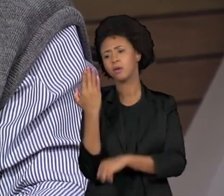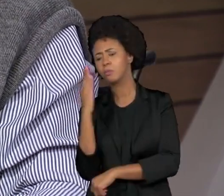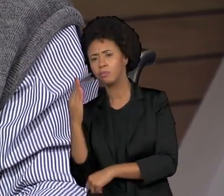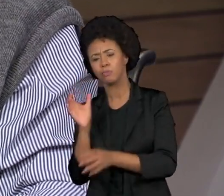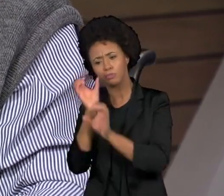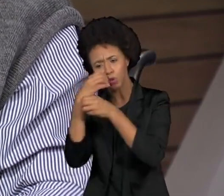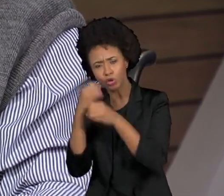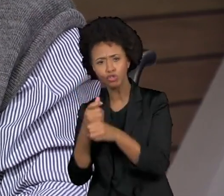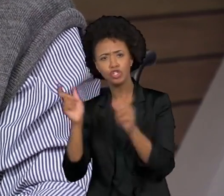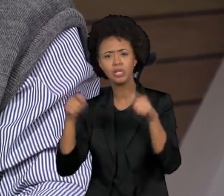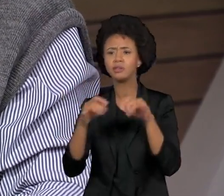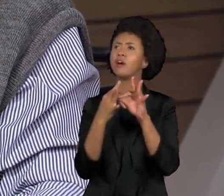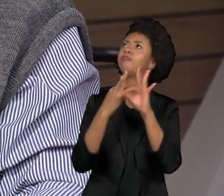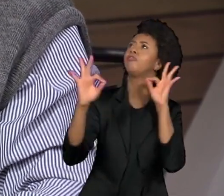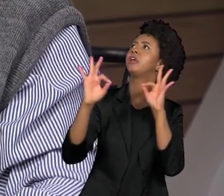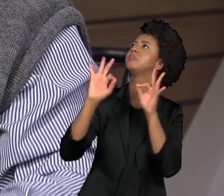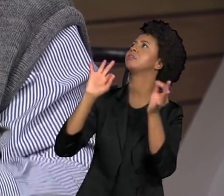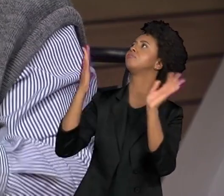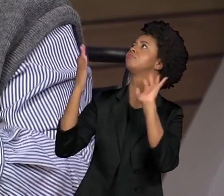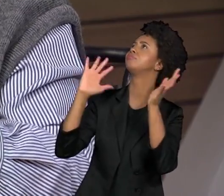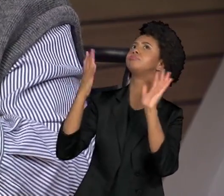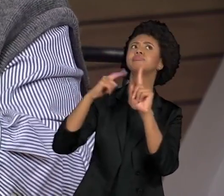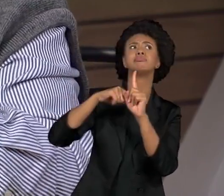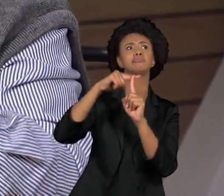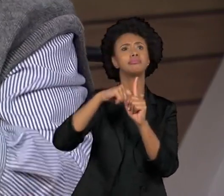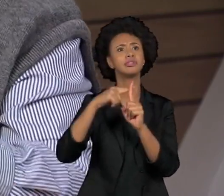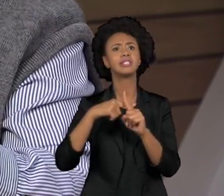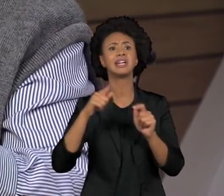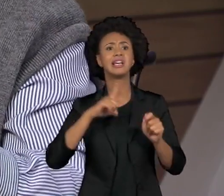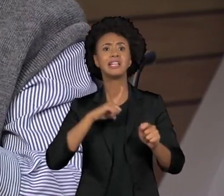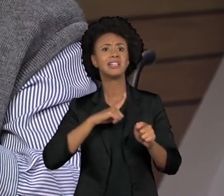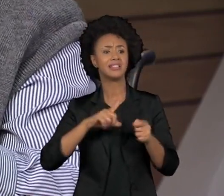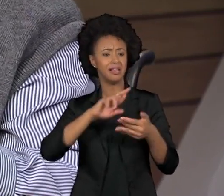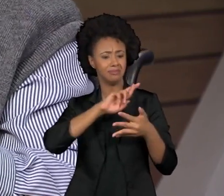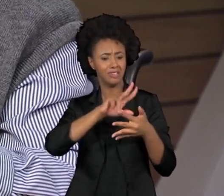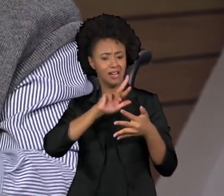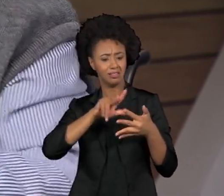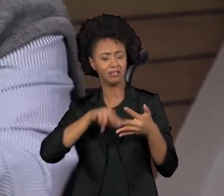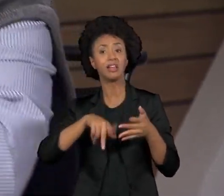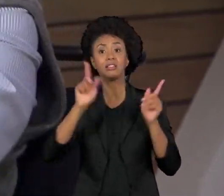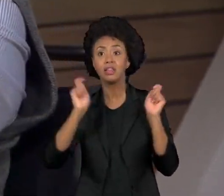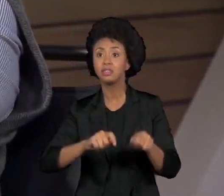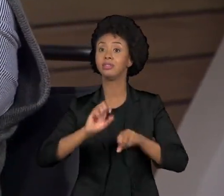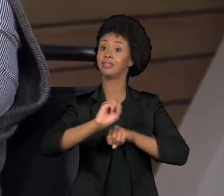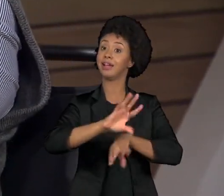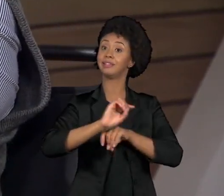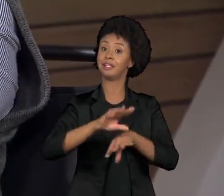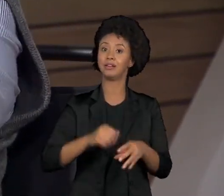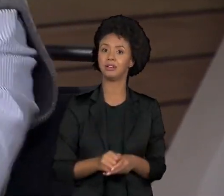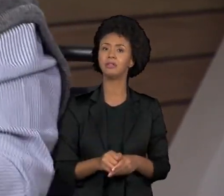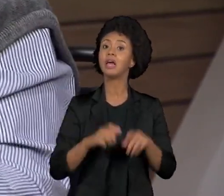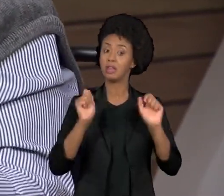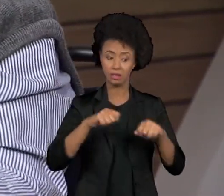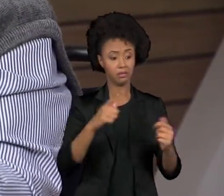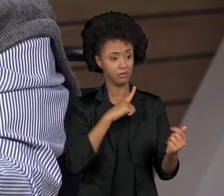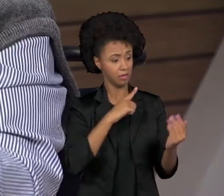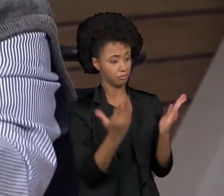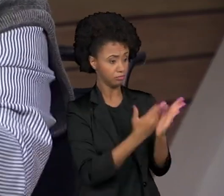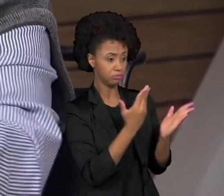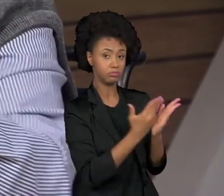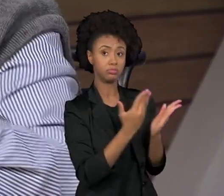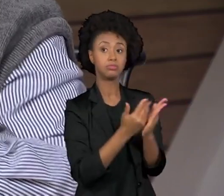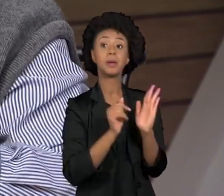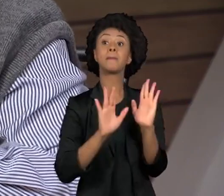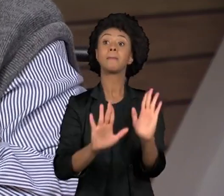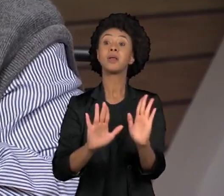e estudar física, você pode estudar uma série de conteúdos que estão num caderno e transformá-los numa